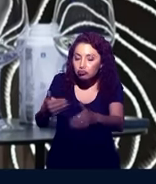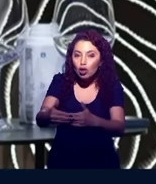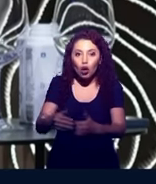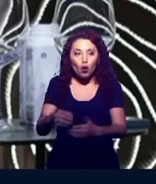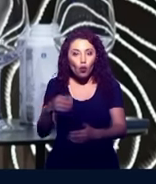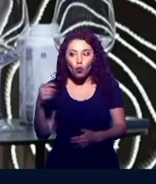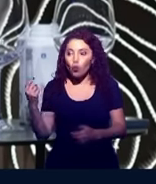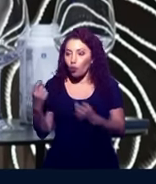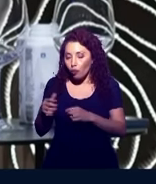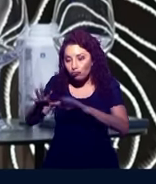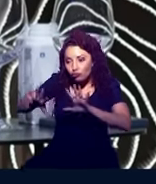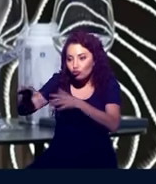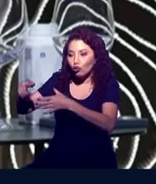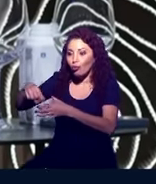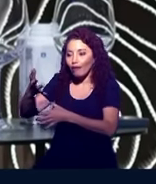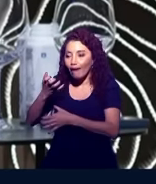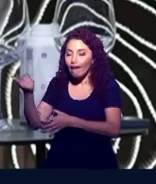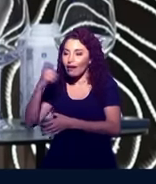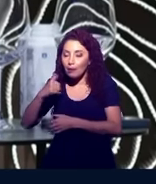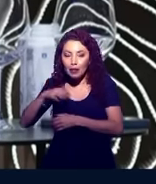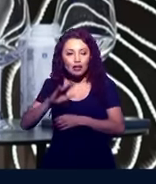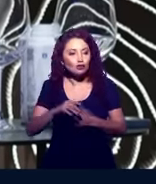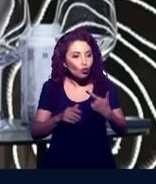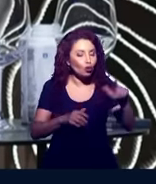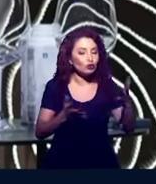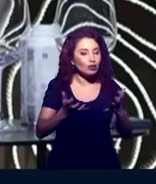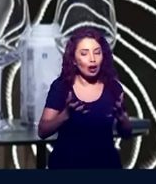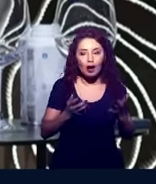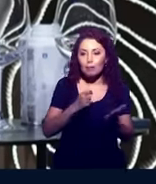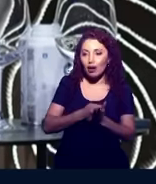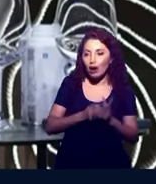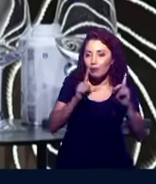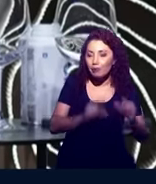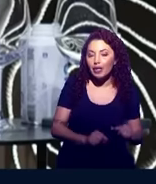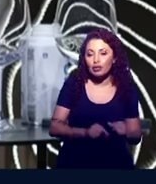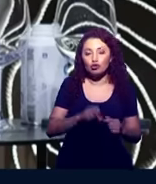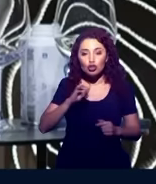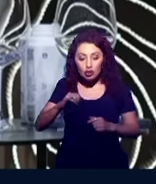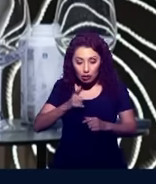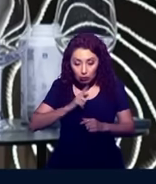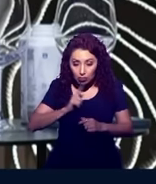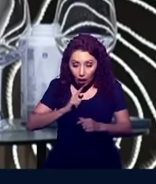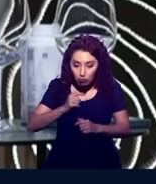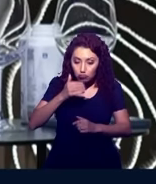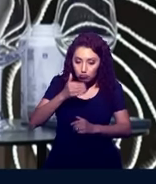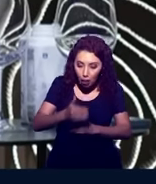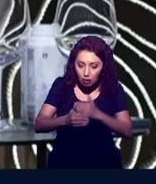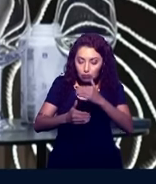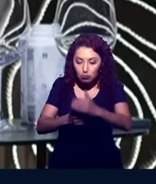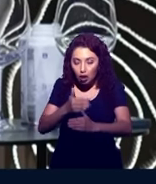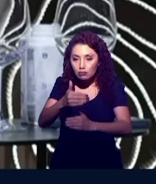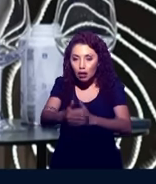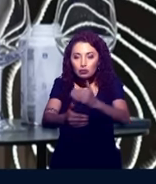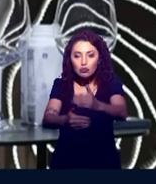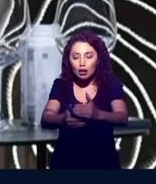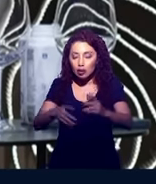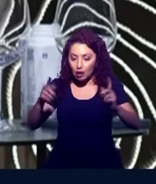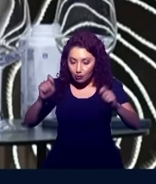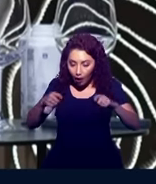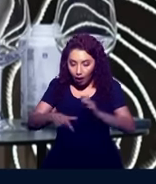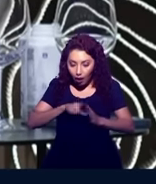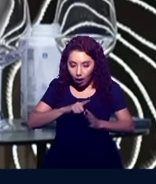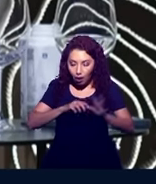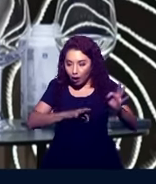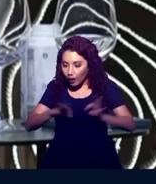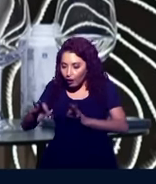menos quando você tem a previsibilidade as regras Claras você vai ajustar o patamar de arrecadação naquilo que é